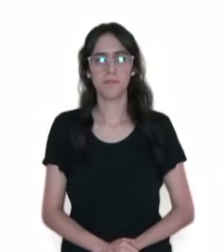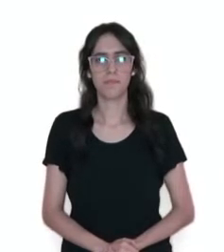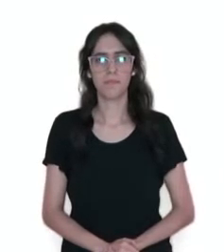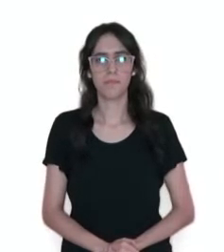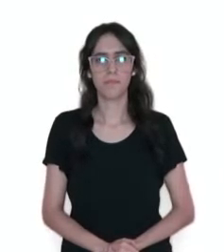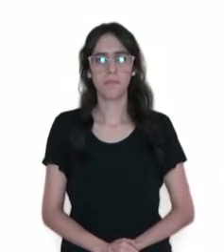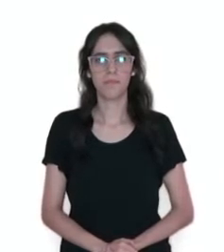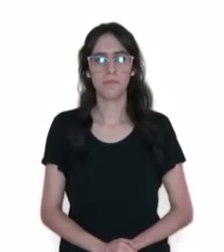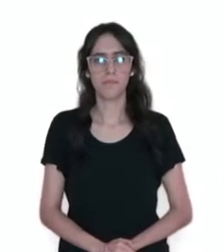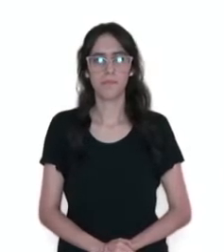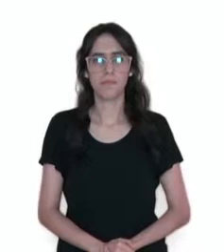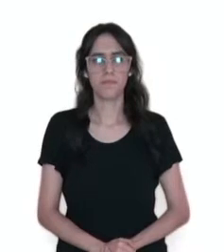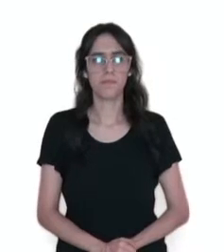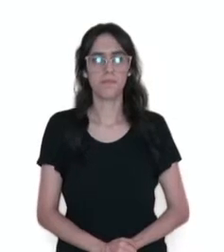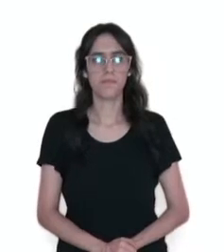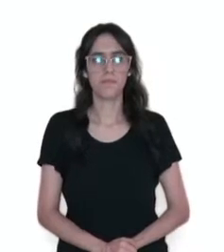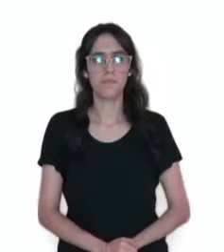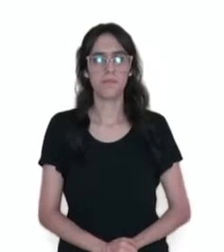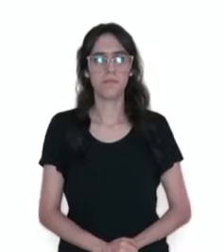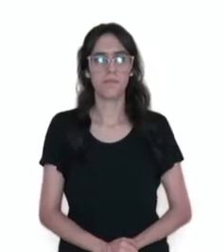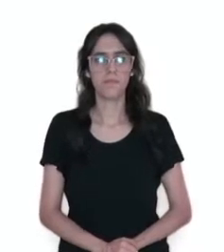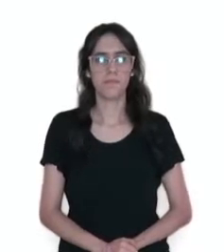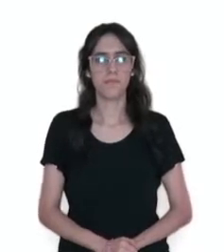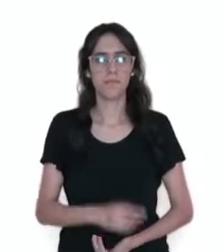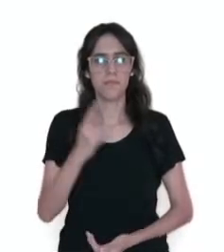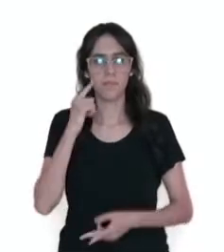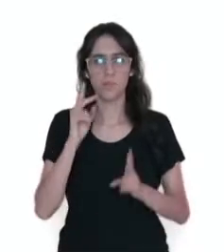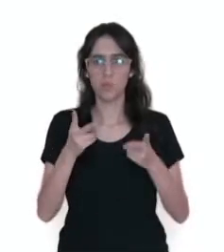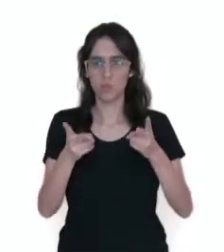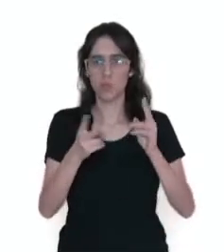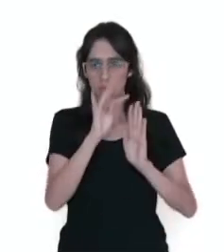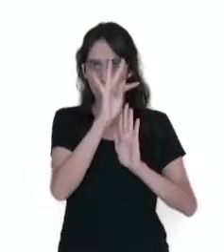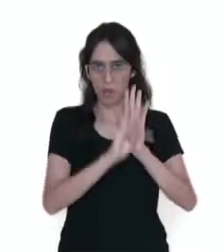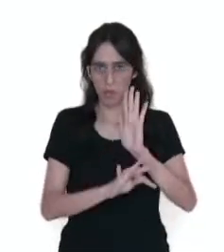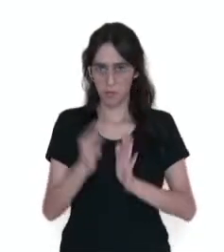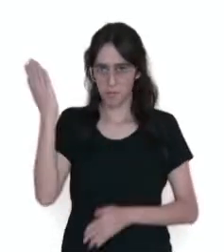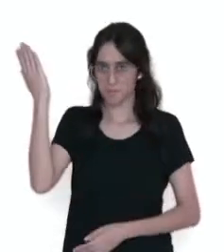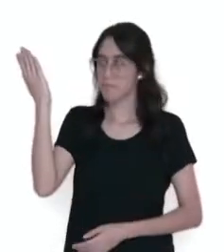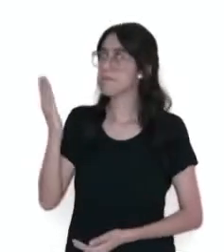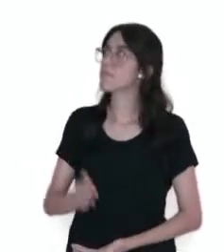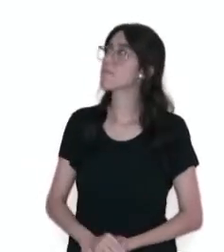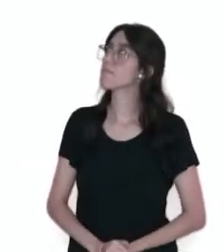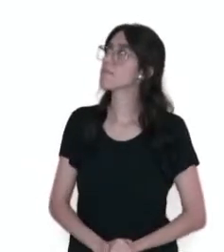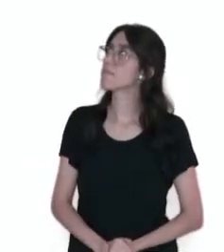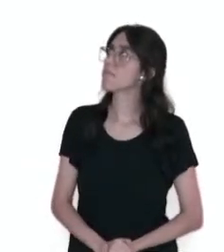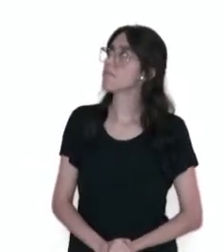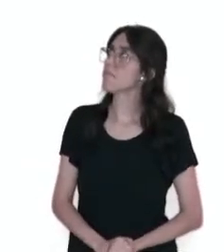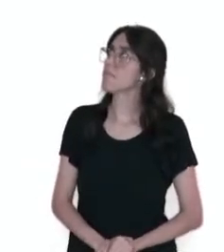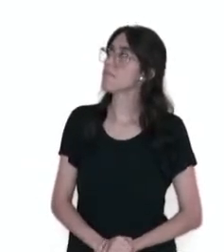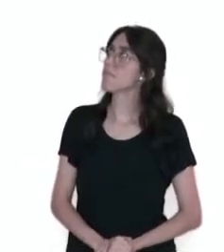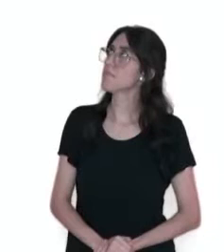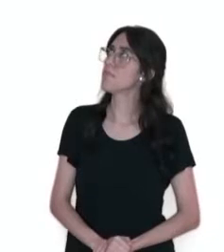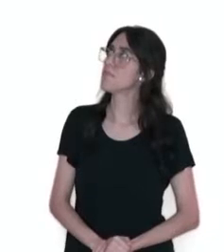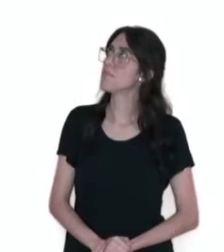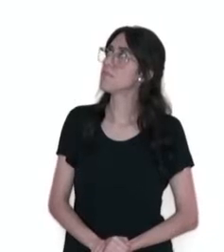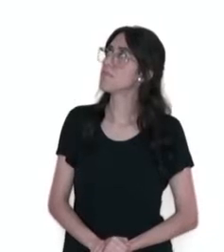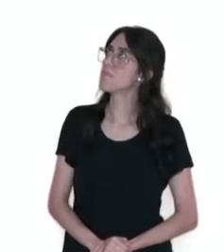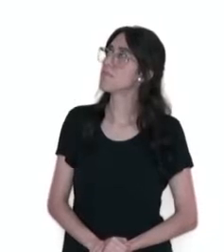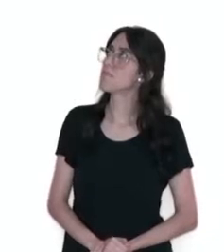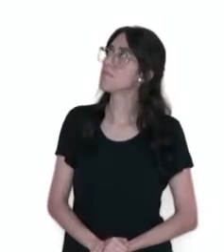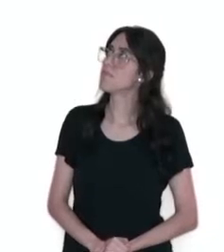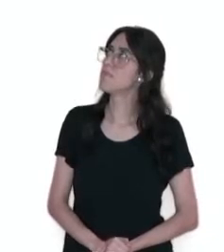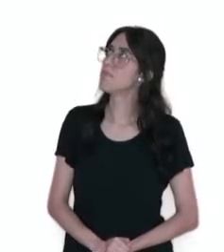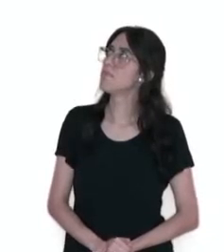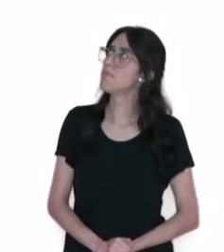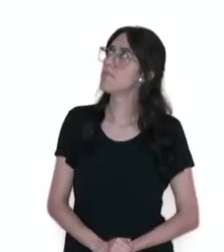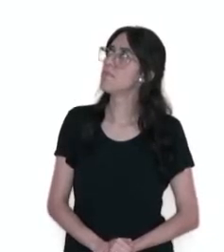perífrasis verbal. Repara que la forma verbal denominada de perífrasis de infinitivo,